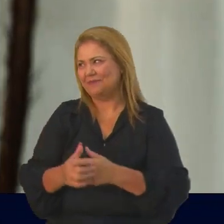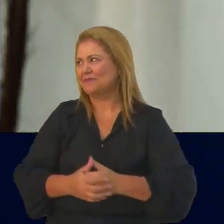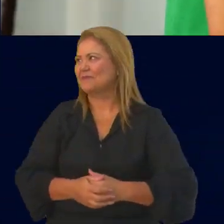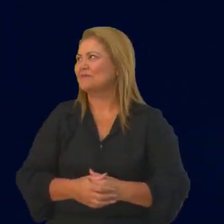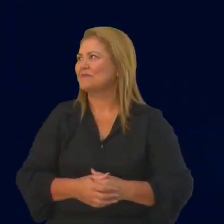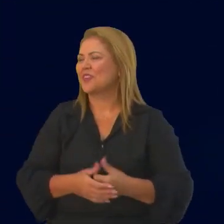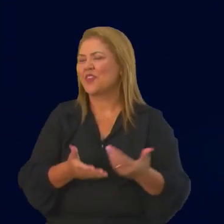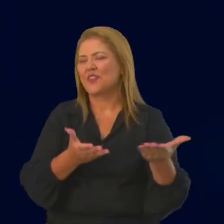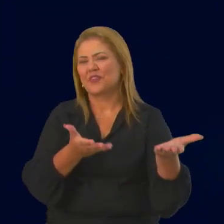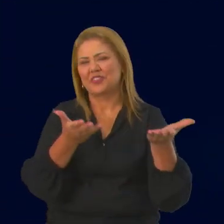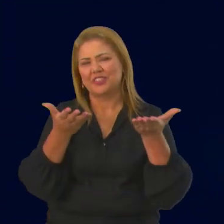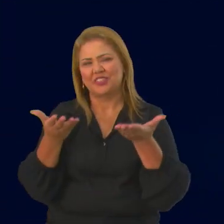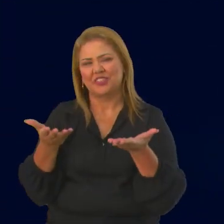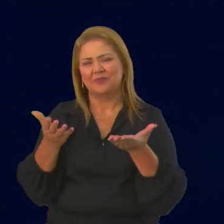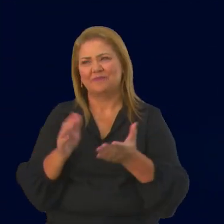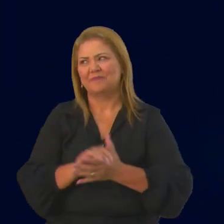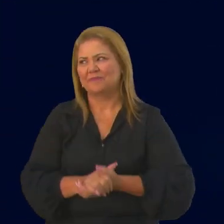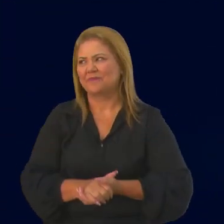esse convite.